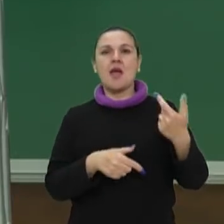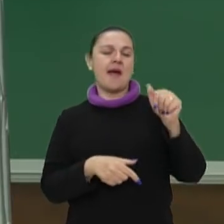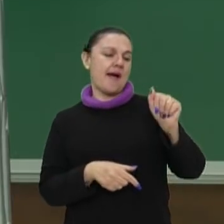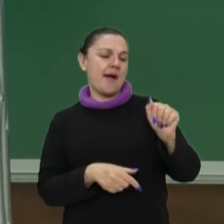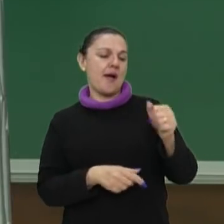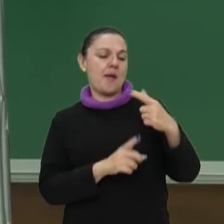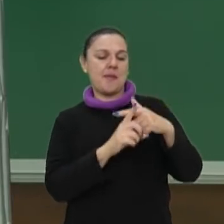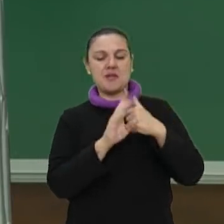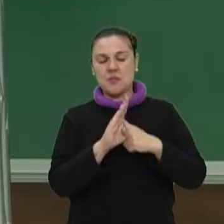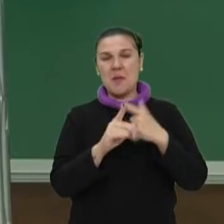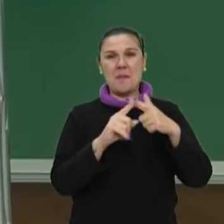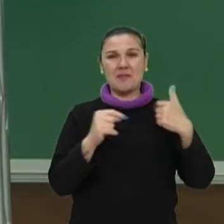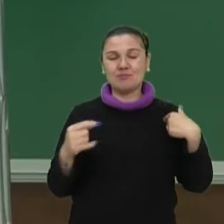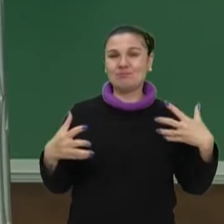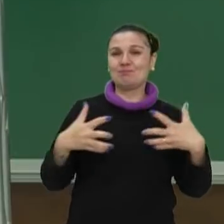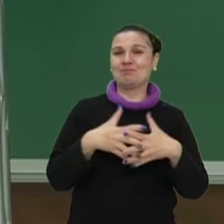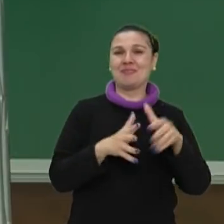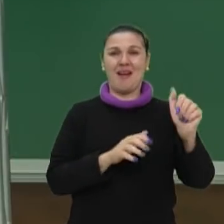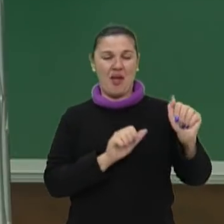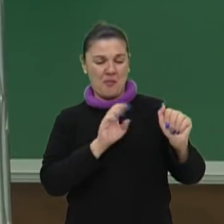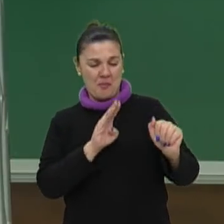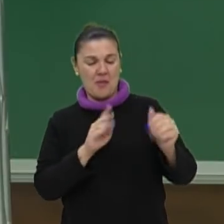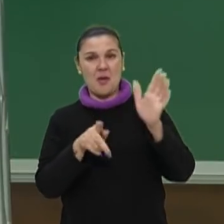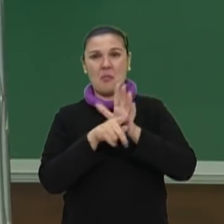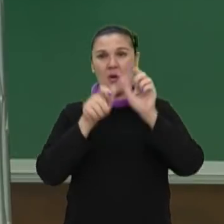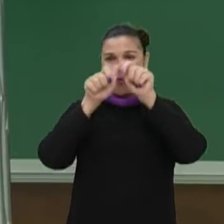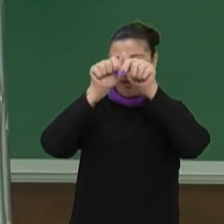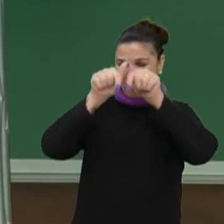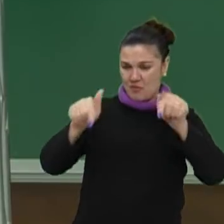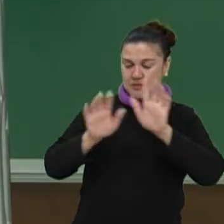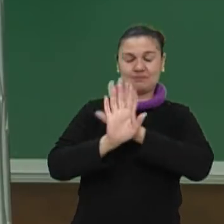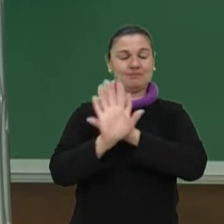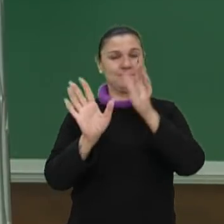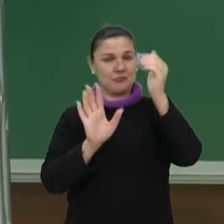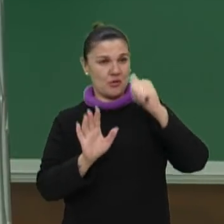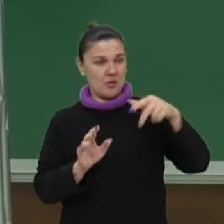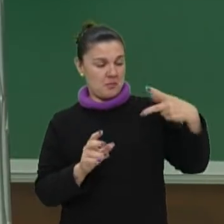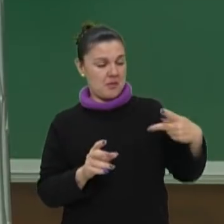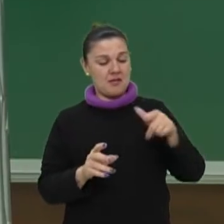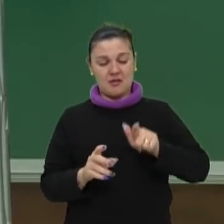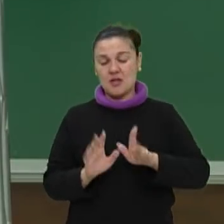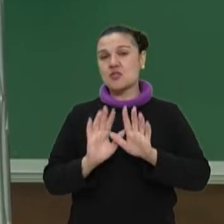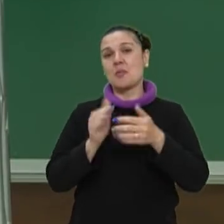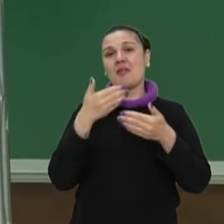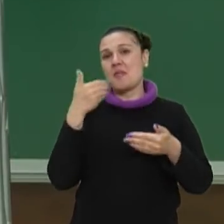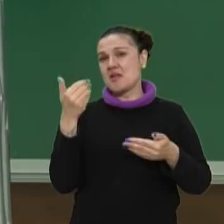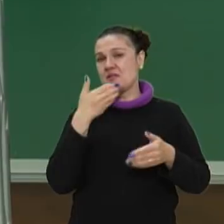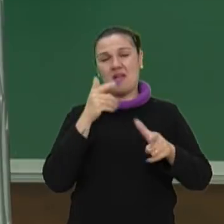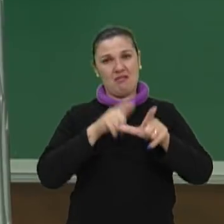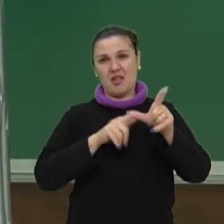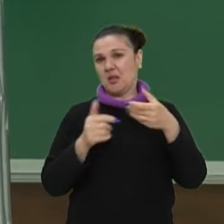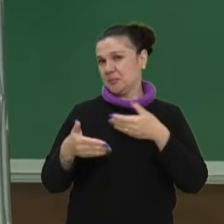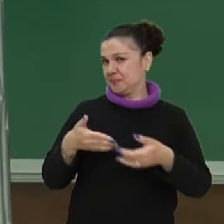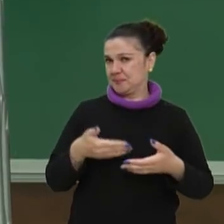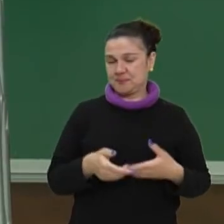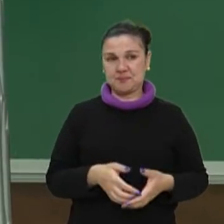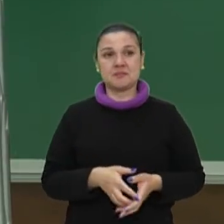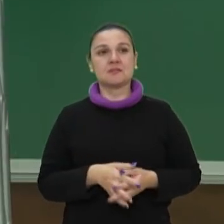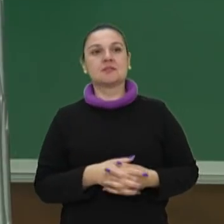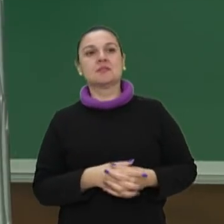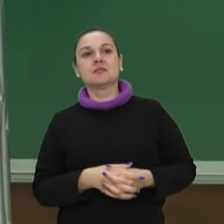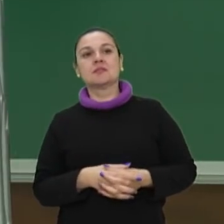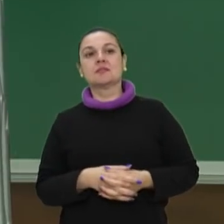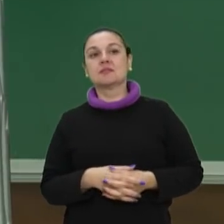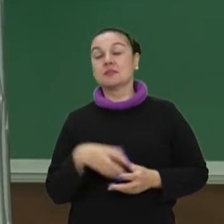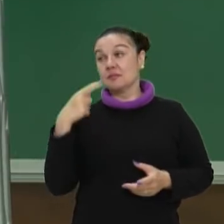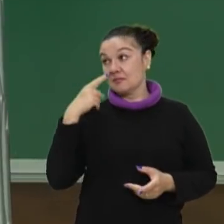mais B, mas para não confundir com A e B da minha equação original, eu coloquei P e Q, mas a letra ali pouco importa. Né? Então, P